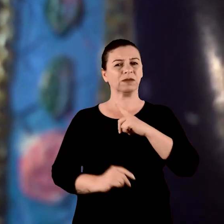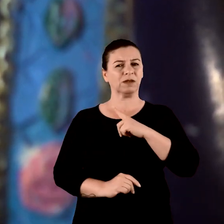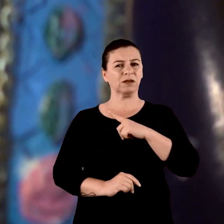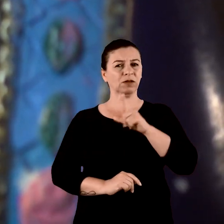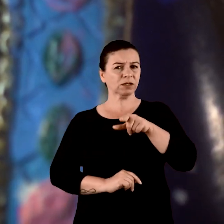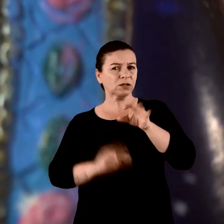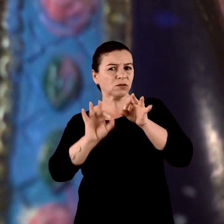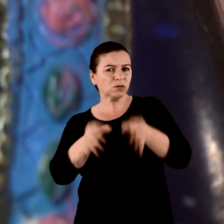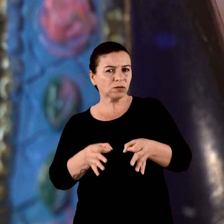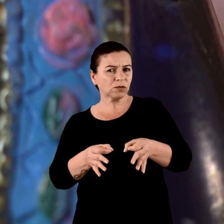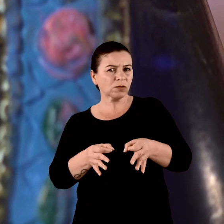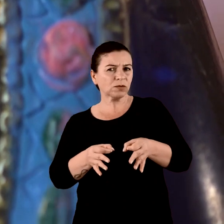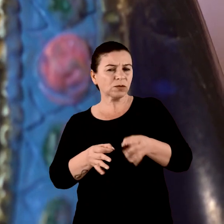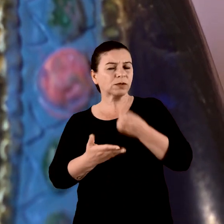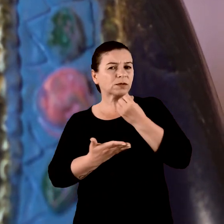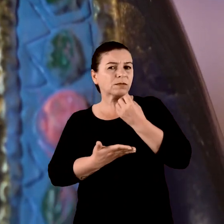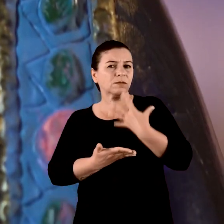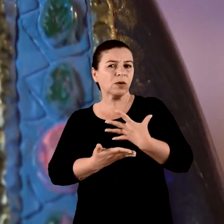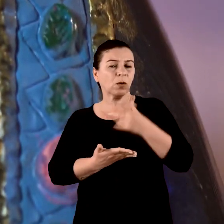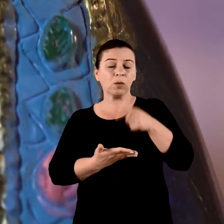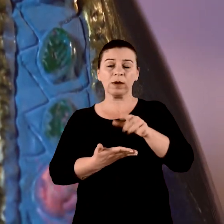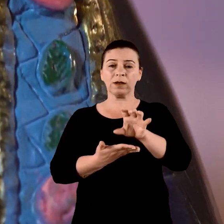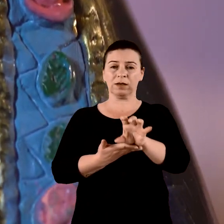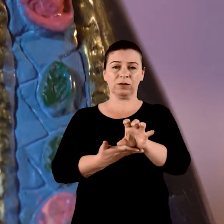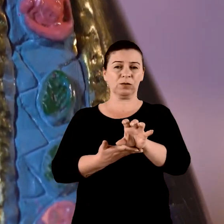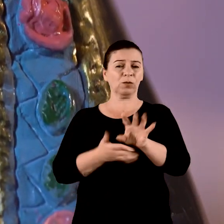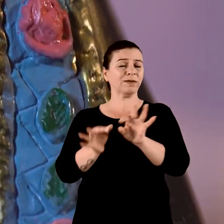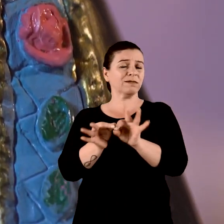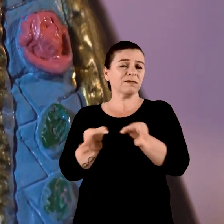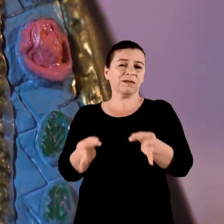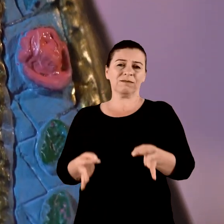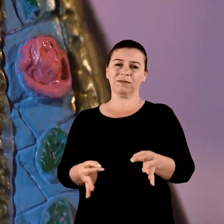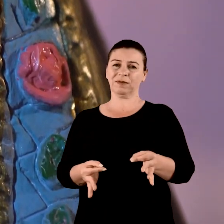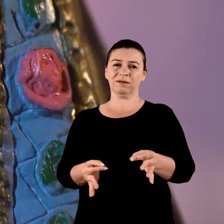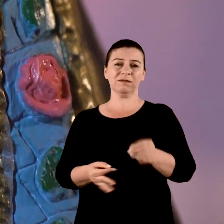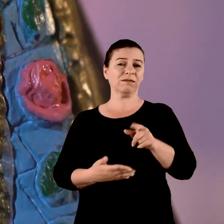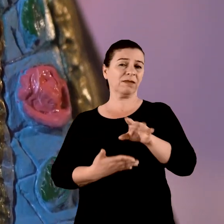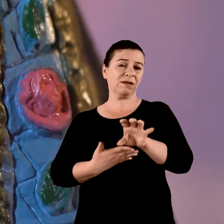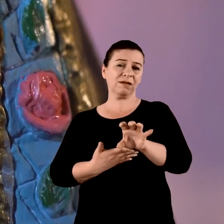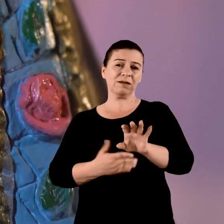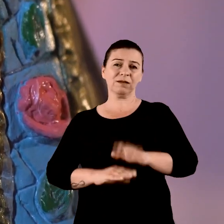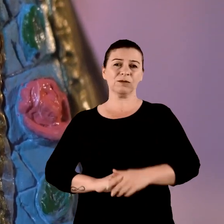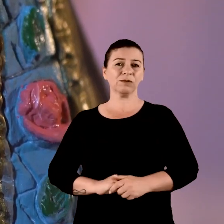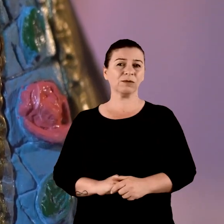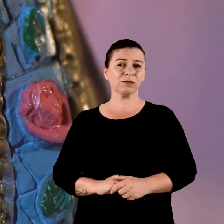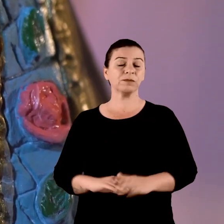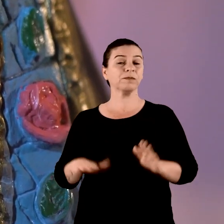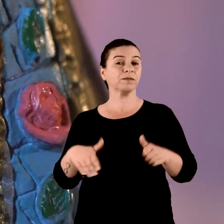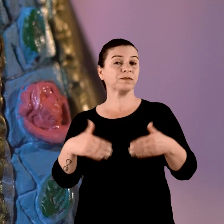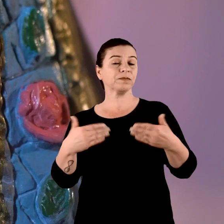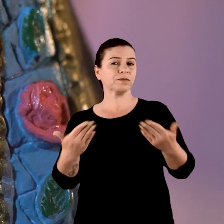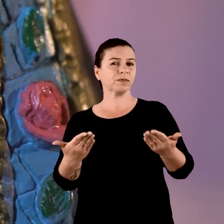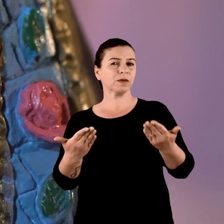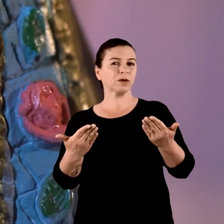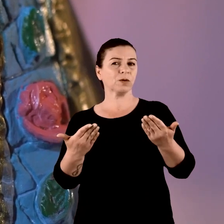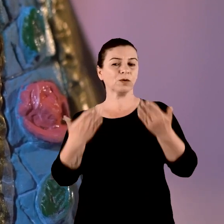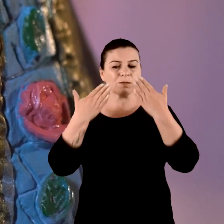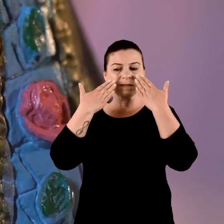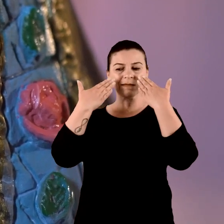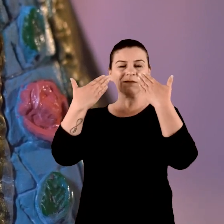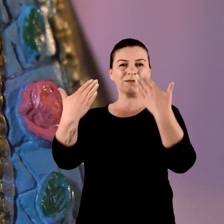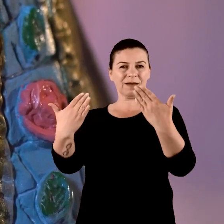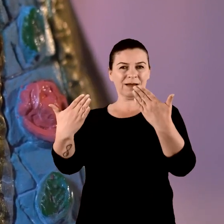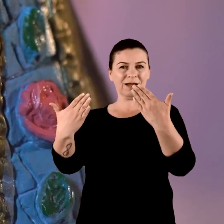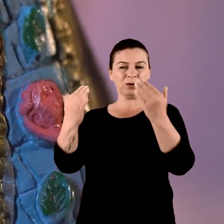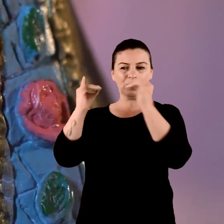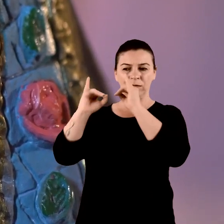Sim. Ser justo, ser digno e ser bom, é isso, é simples, é isso. Então, quando eu me